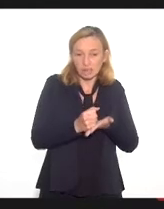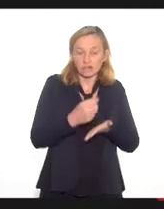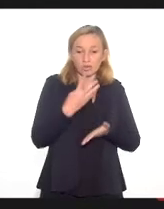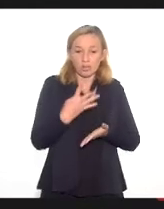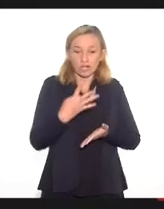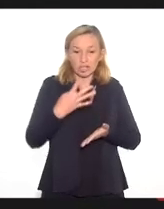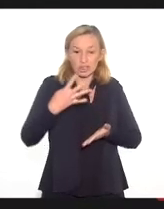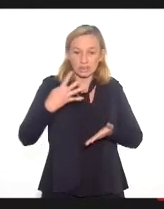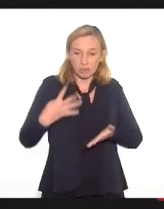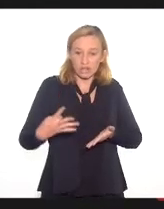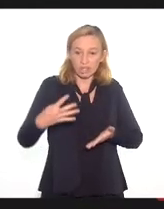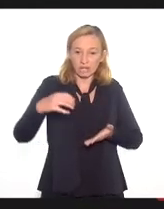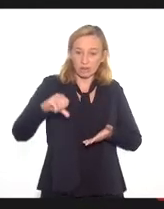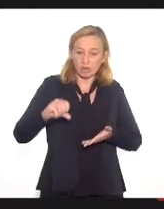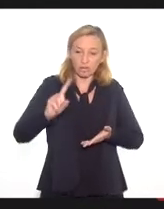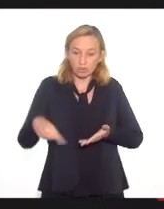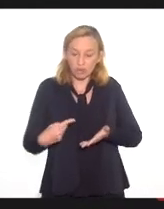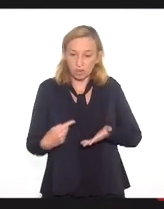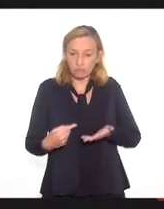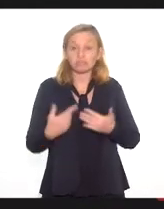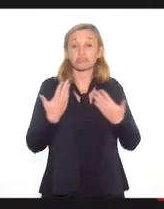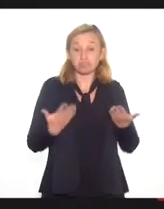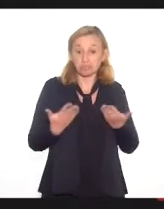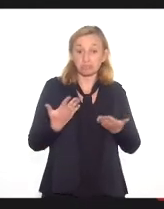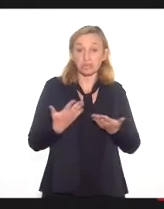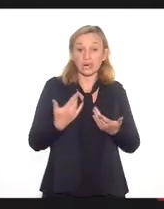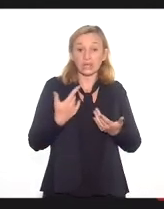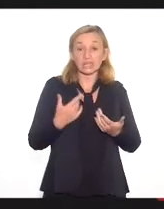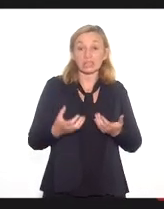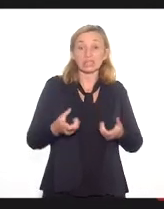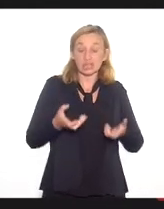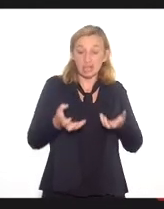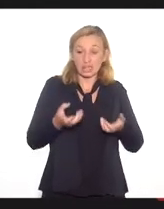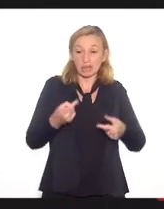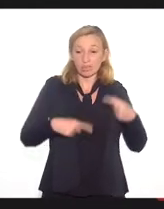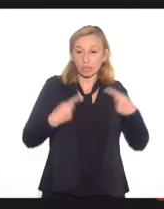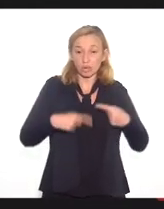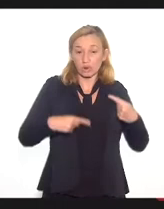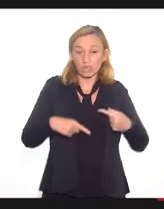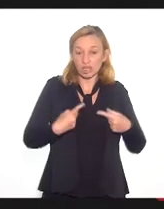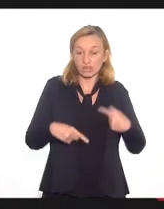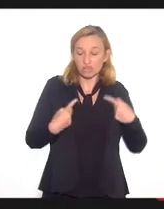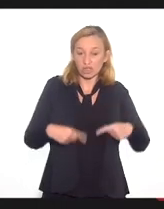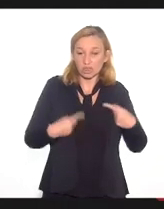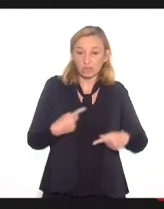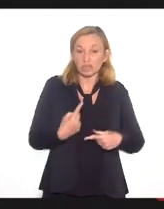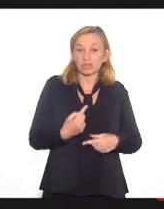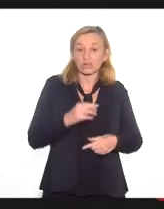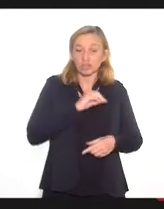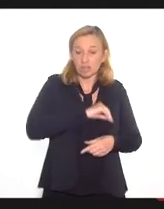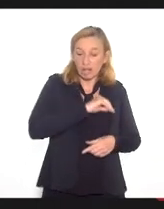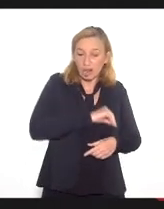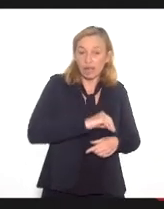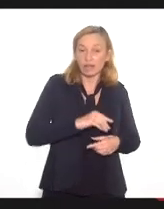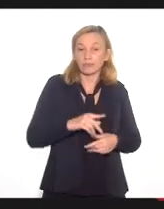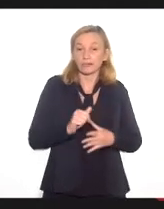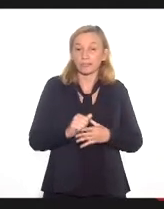449 mil ou seja se a gente quiser ter uma política de renda evitando